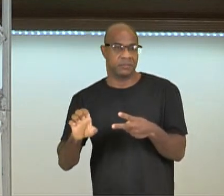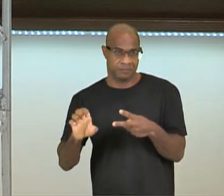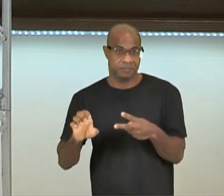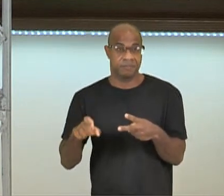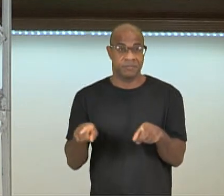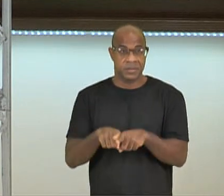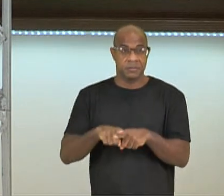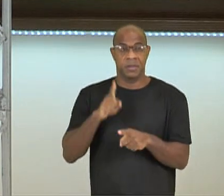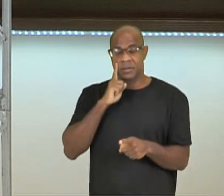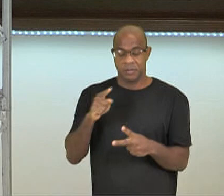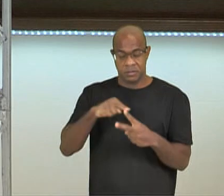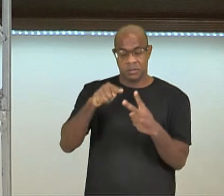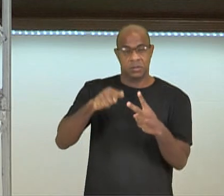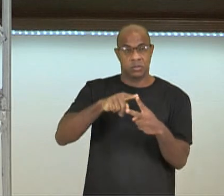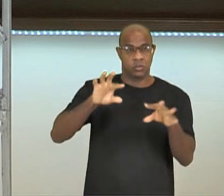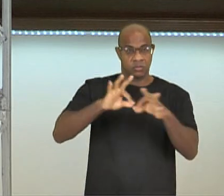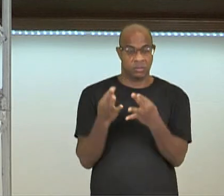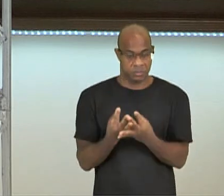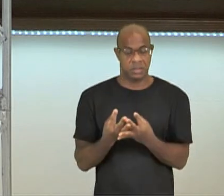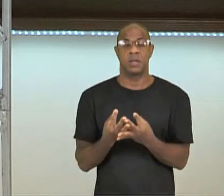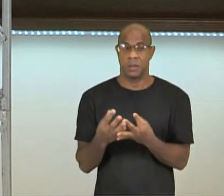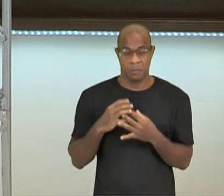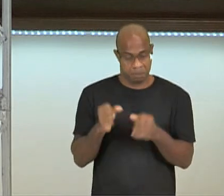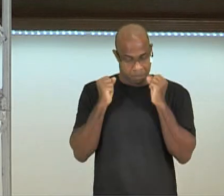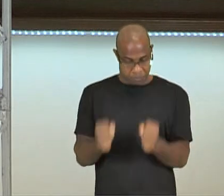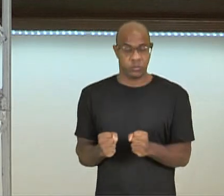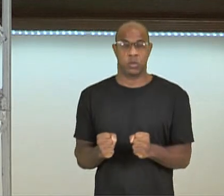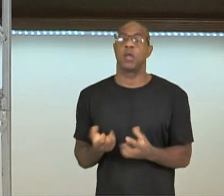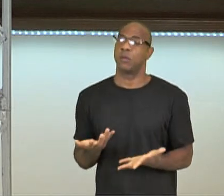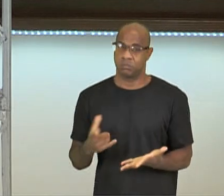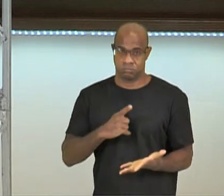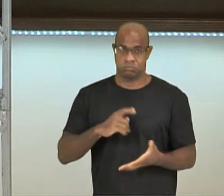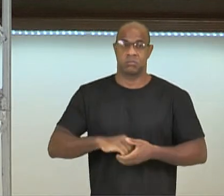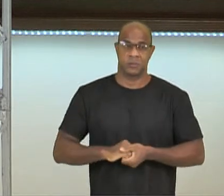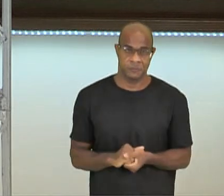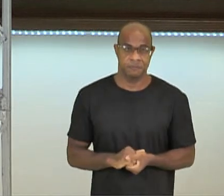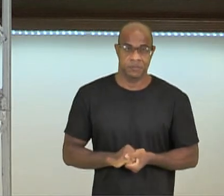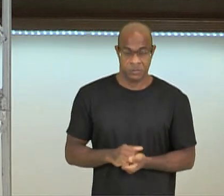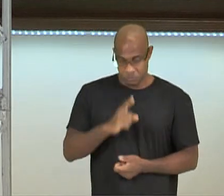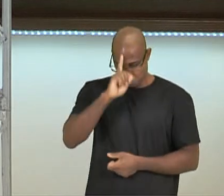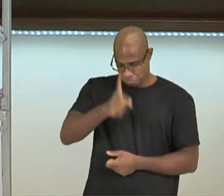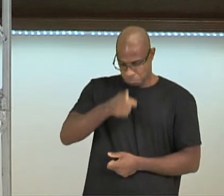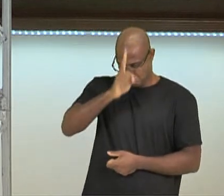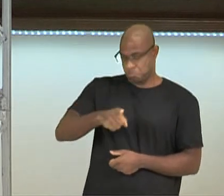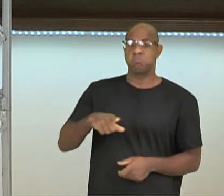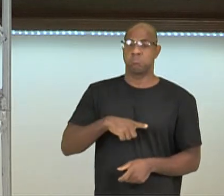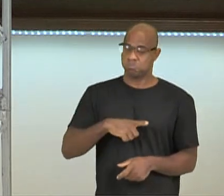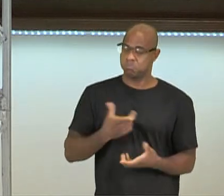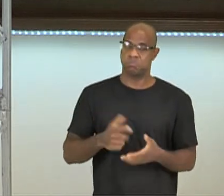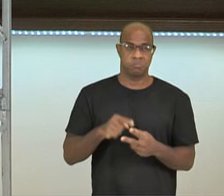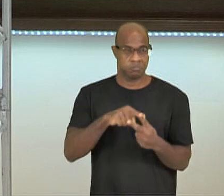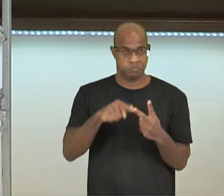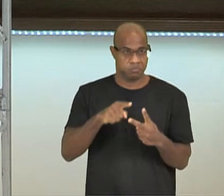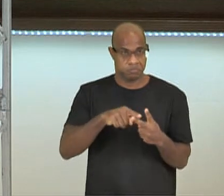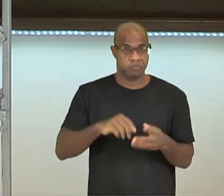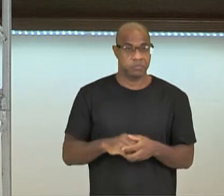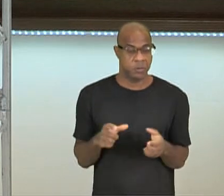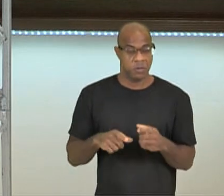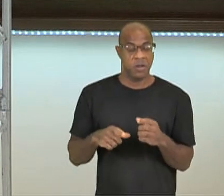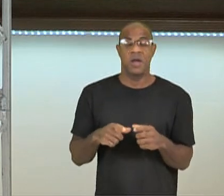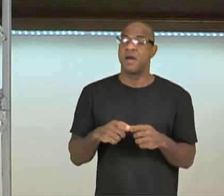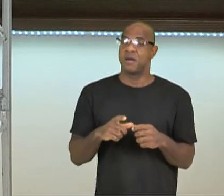poderosas. Os Médici, uma família grande, poderosa de Florença, que também era uma região